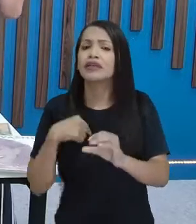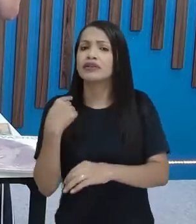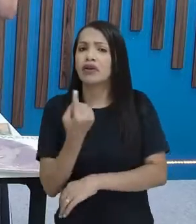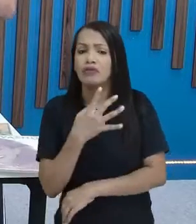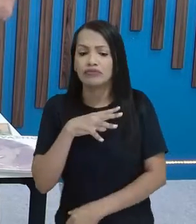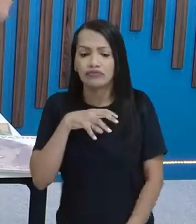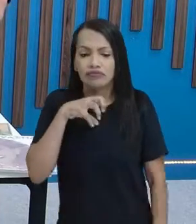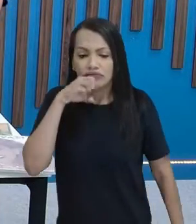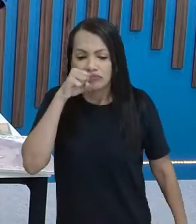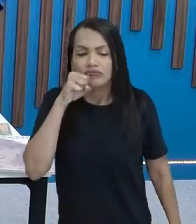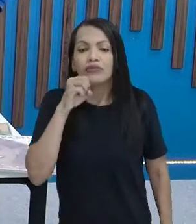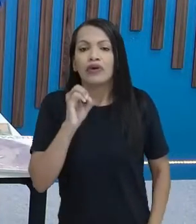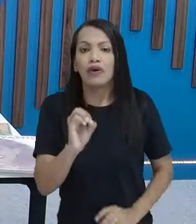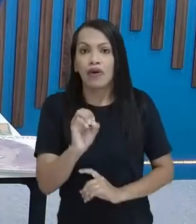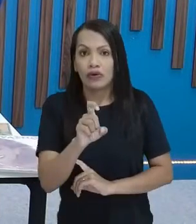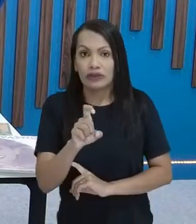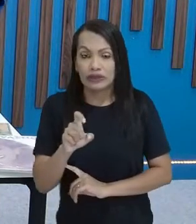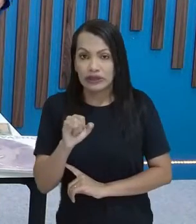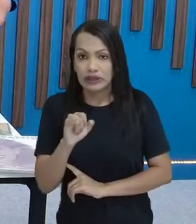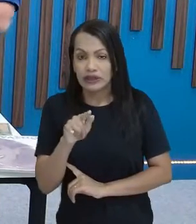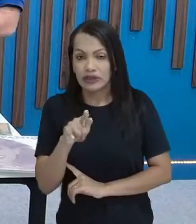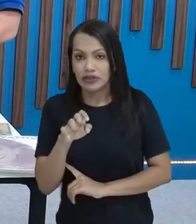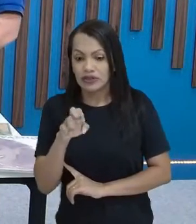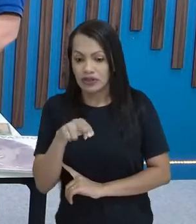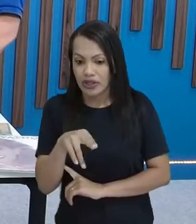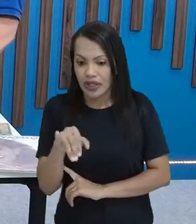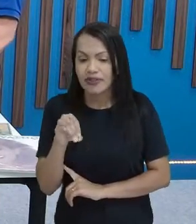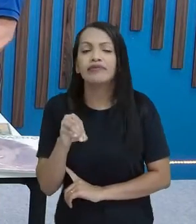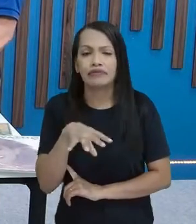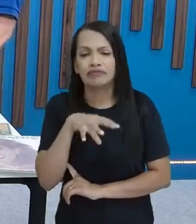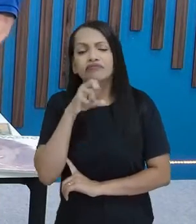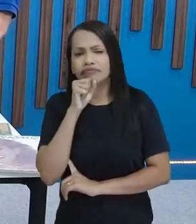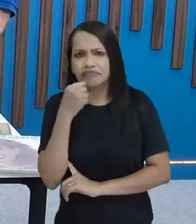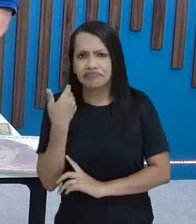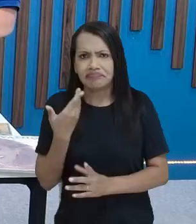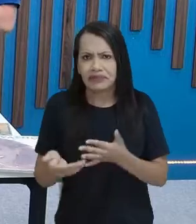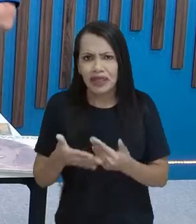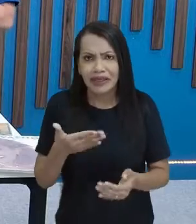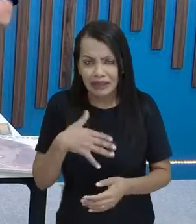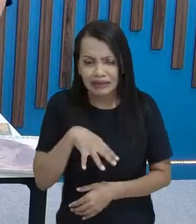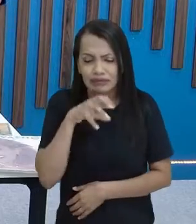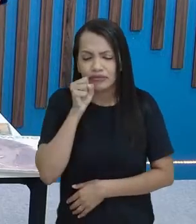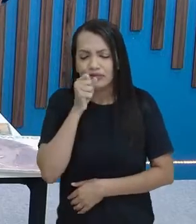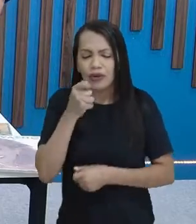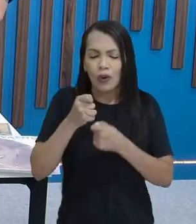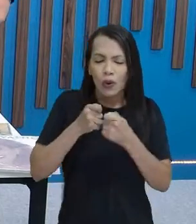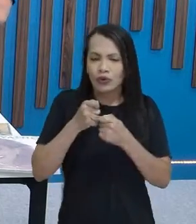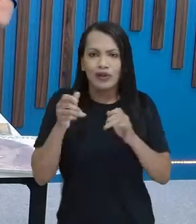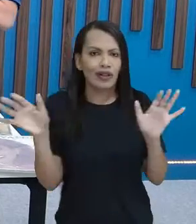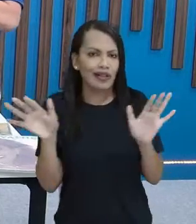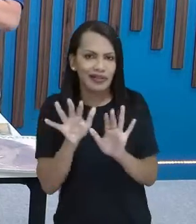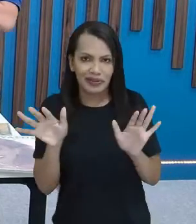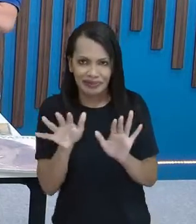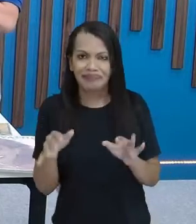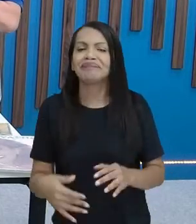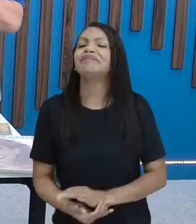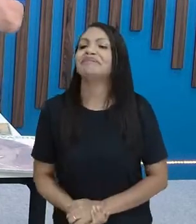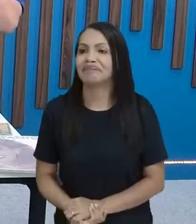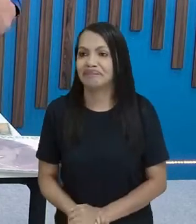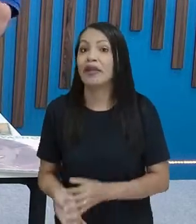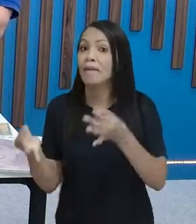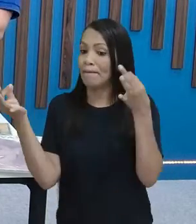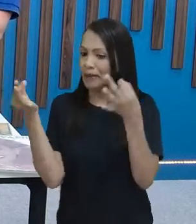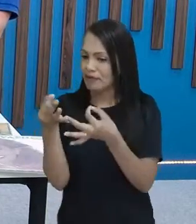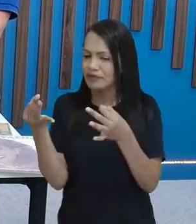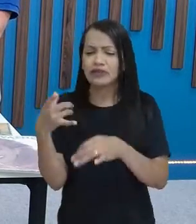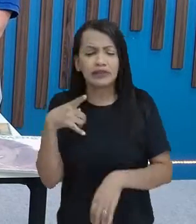respira oxigênio, independente da gente saber que o nome desse ar que a gente respira é oxigênio. É a mesma coisa. Perfeito. Né? As